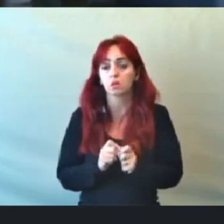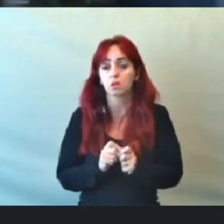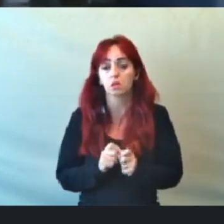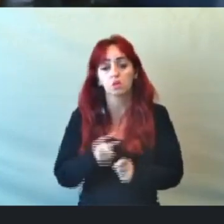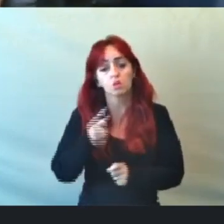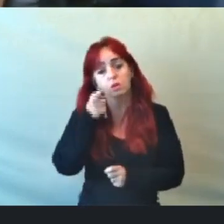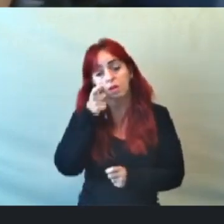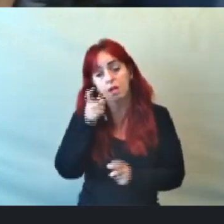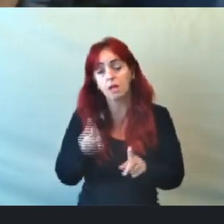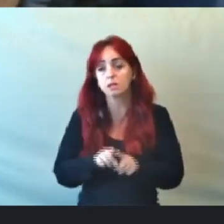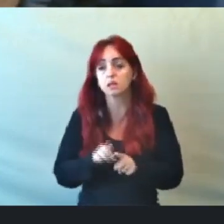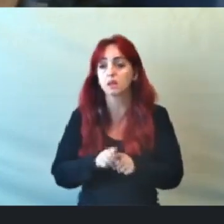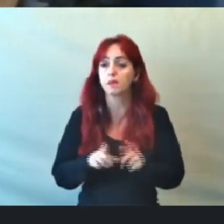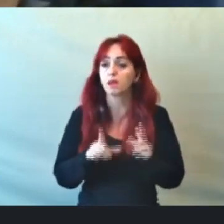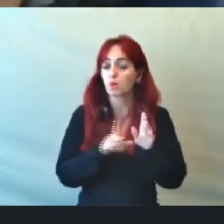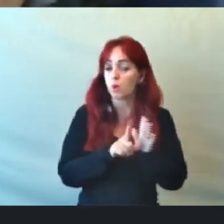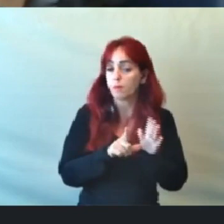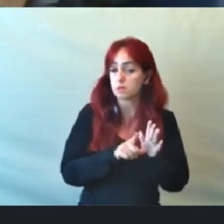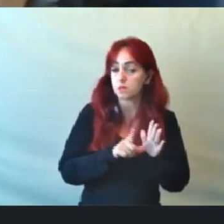que